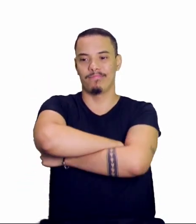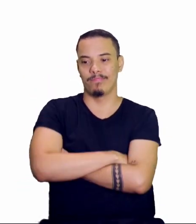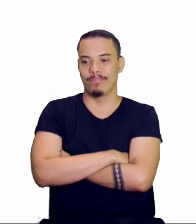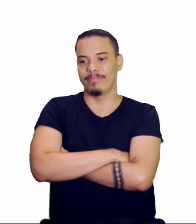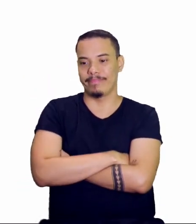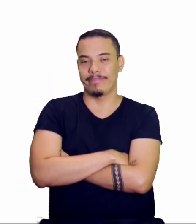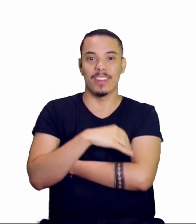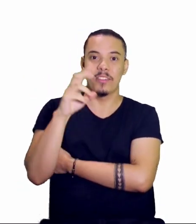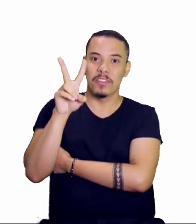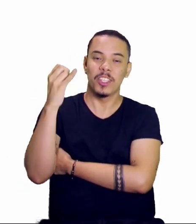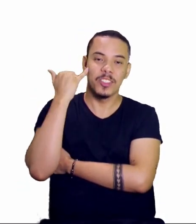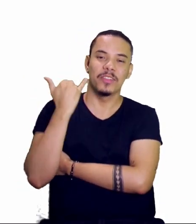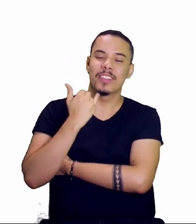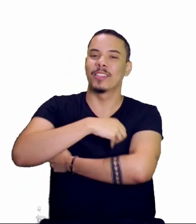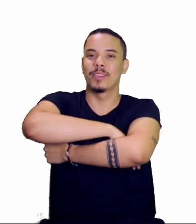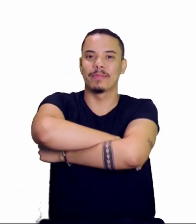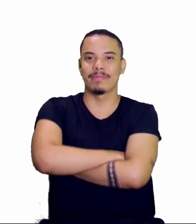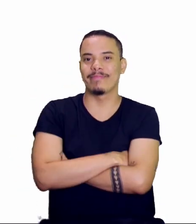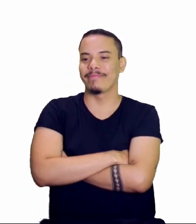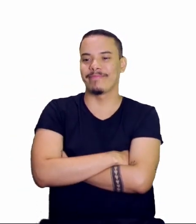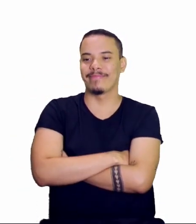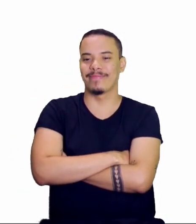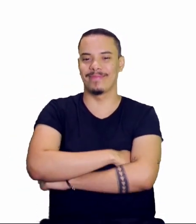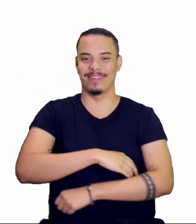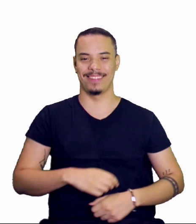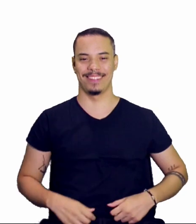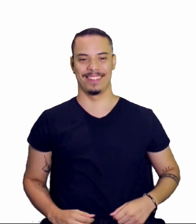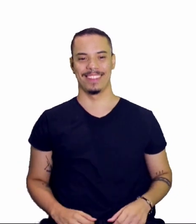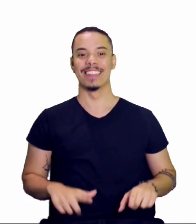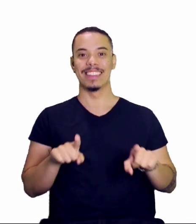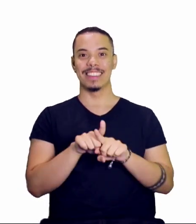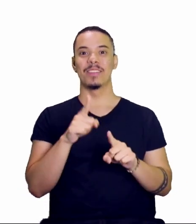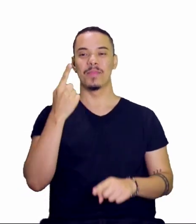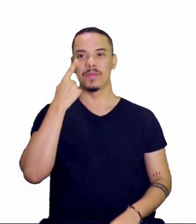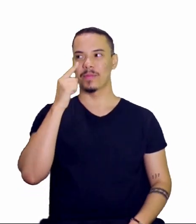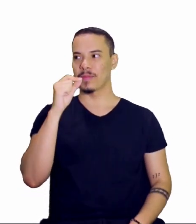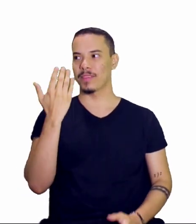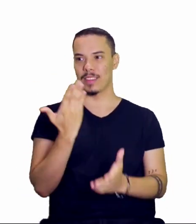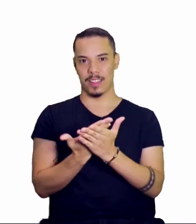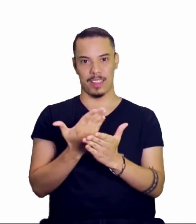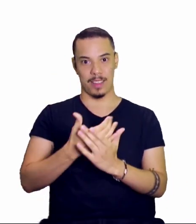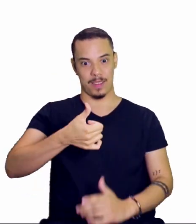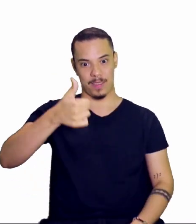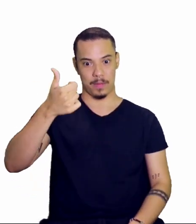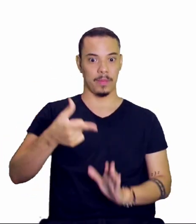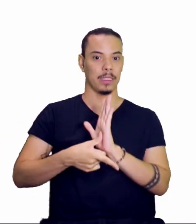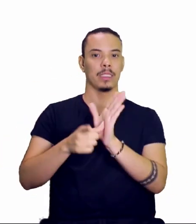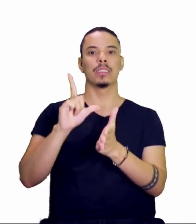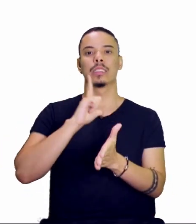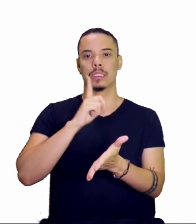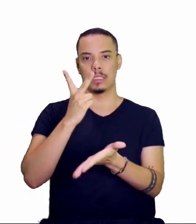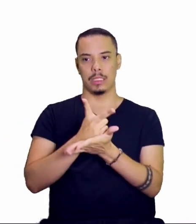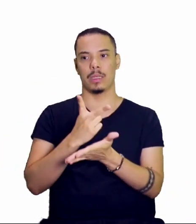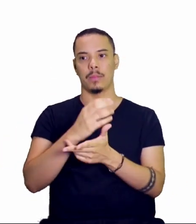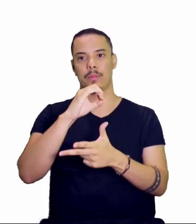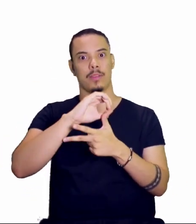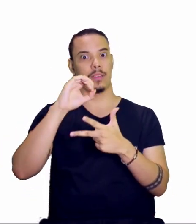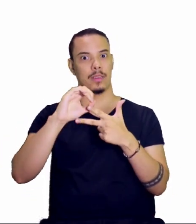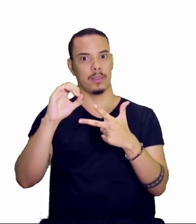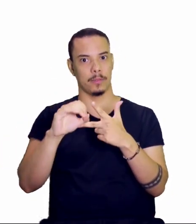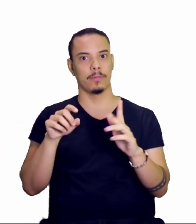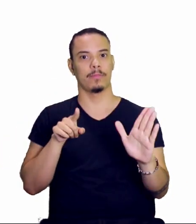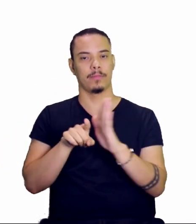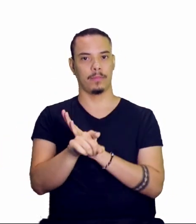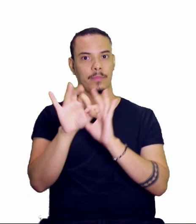de Verdadeiro. Vitor. Nossa. E ali, como nós vimos na primeira aula, todas as aulas vai ter sempre uma questão